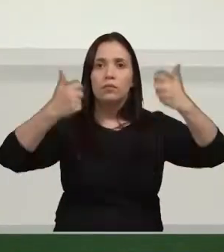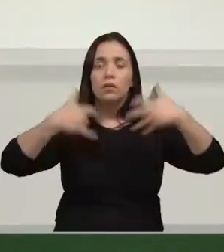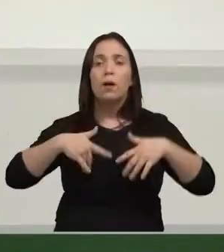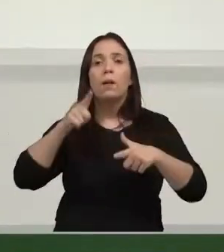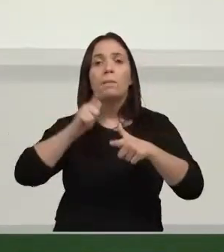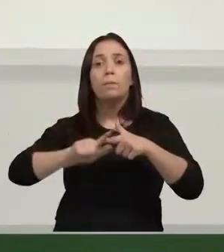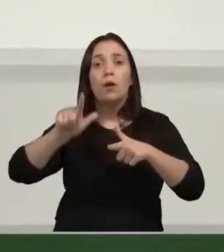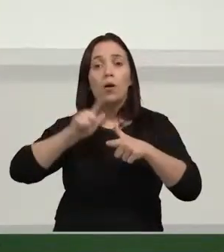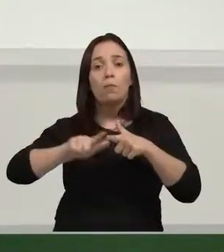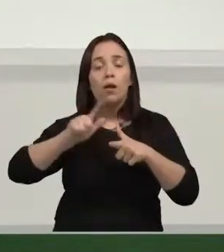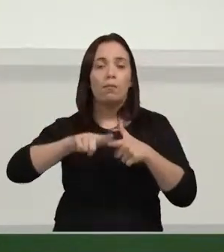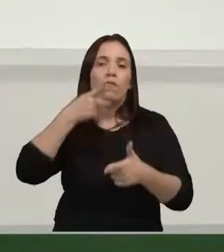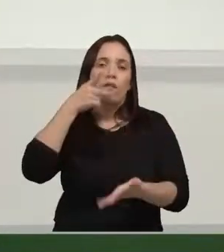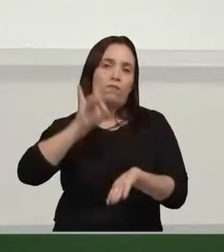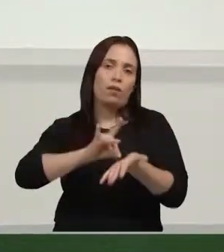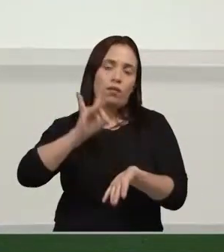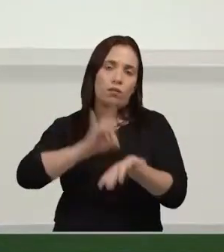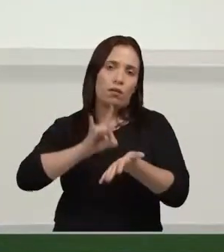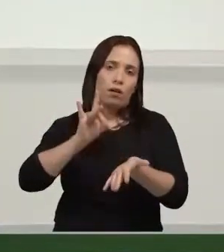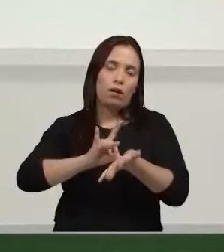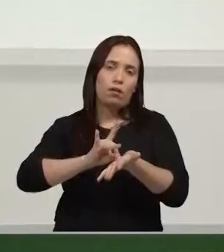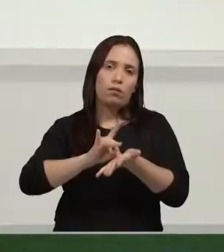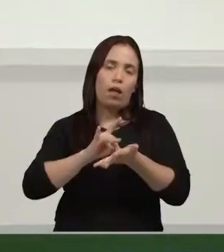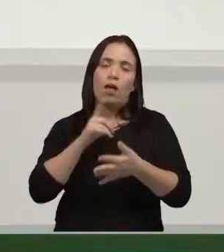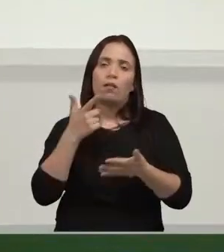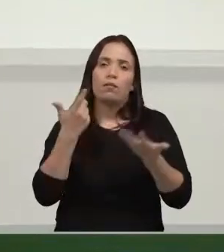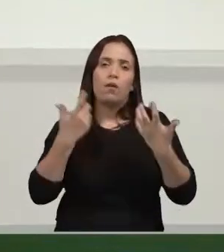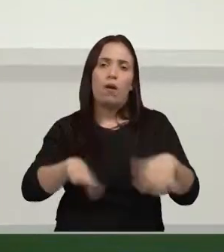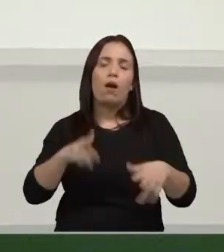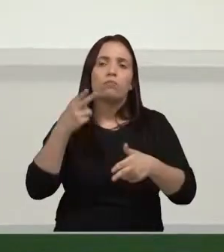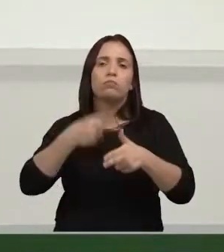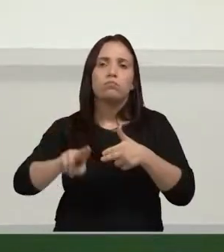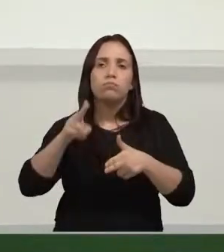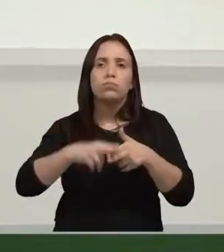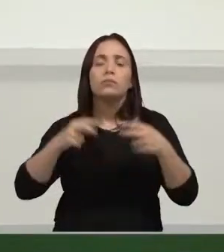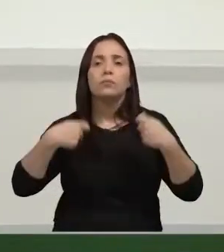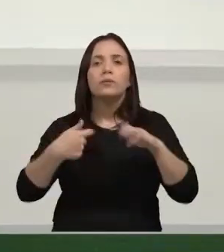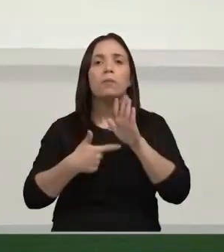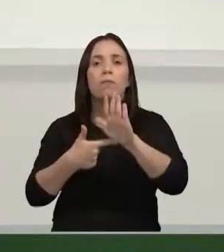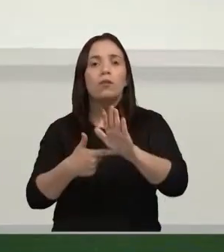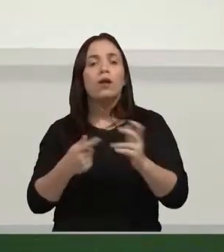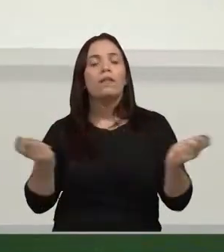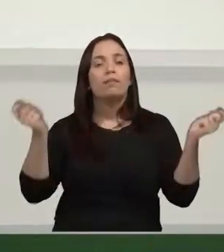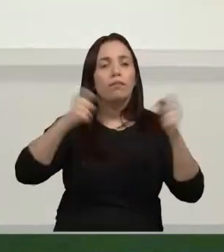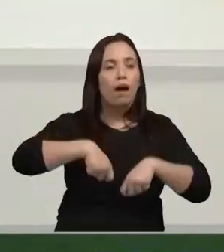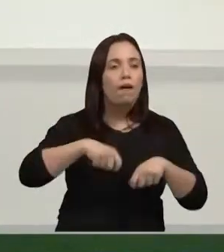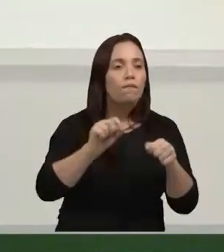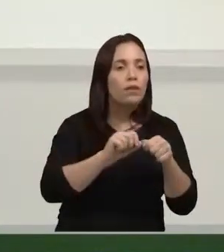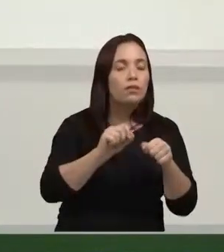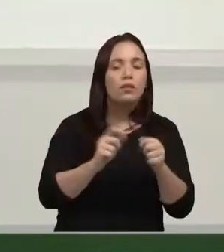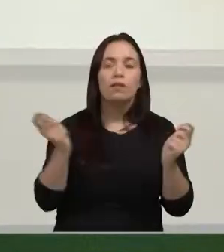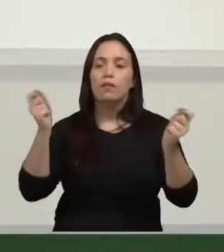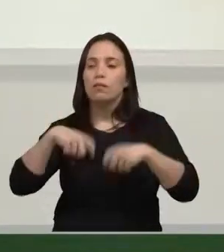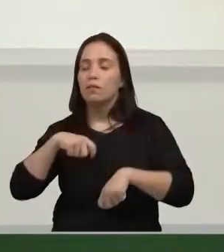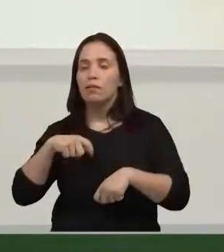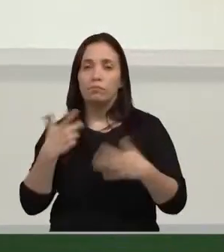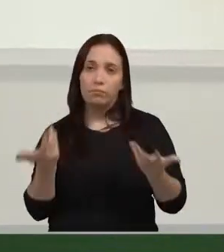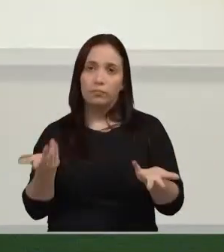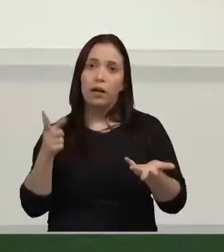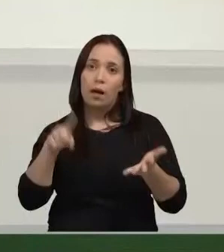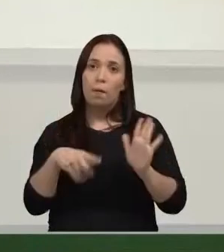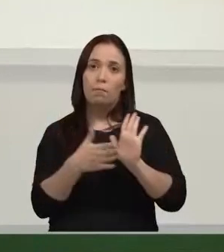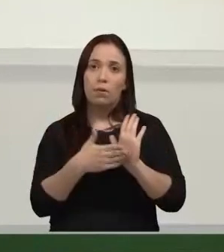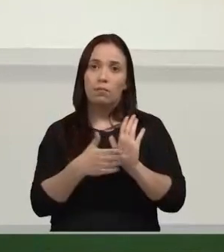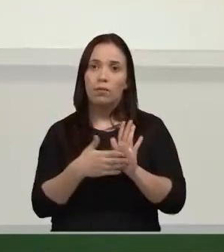maior jeito de tucano. Mas eu acho que ele mudou. Se for lembrar também, em 86 o